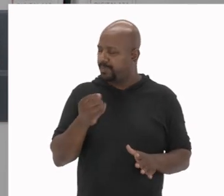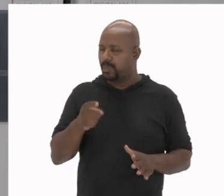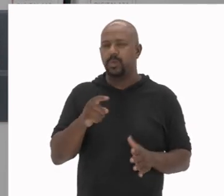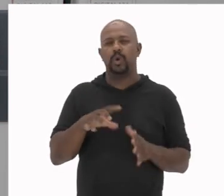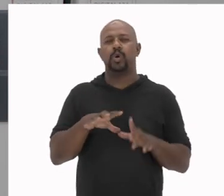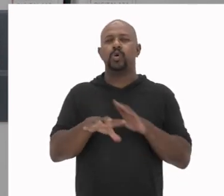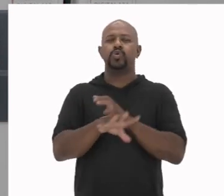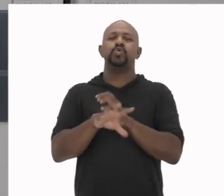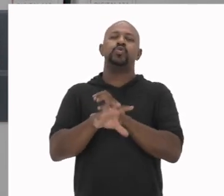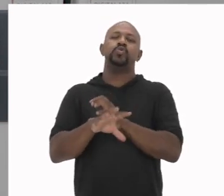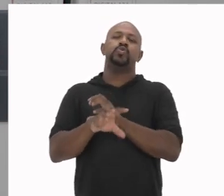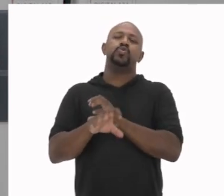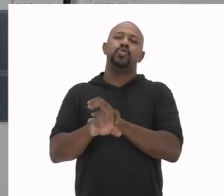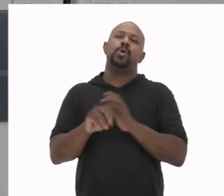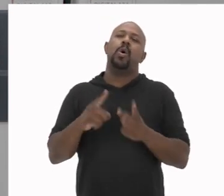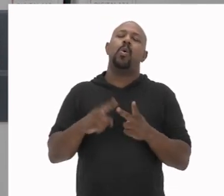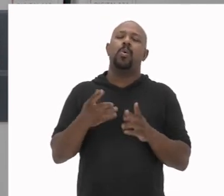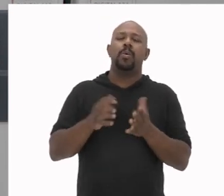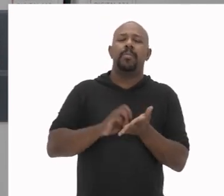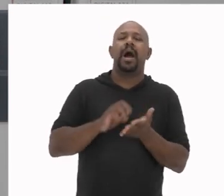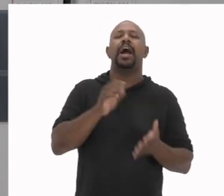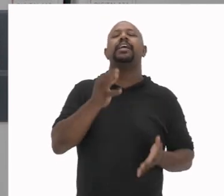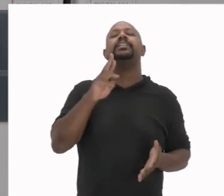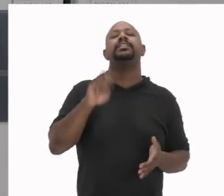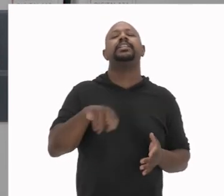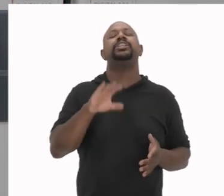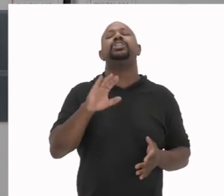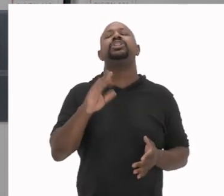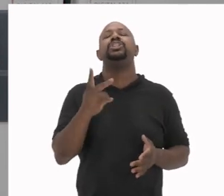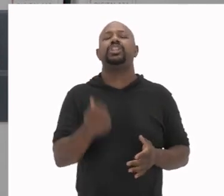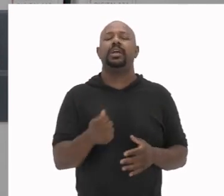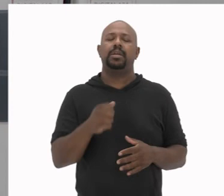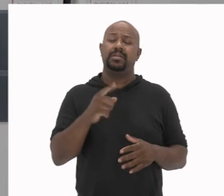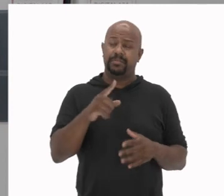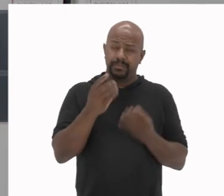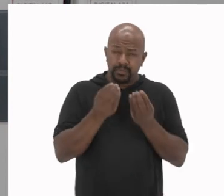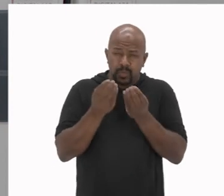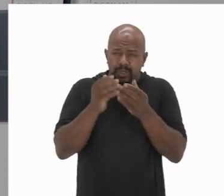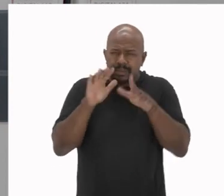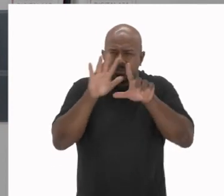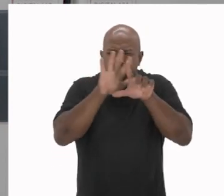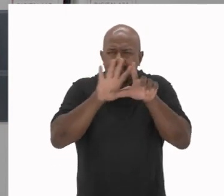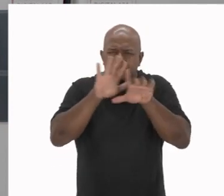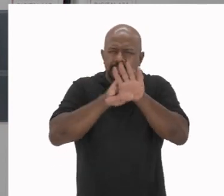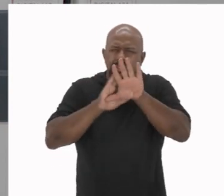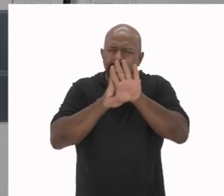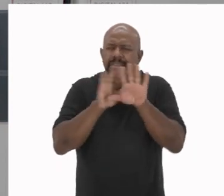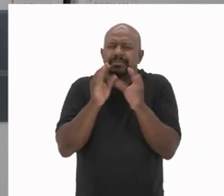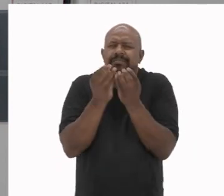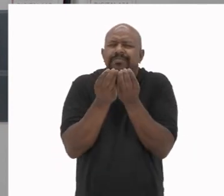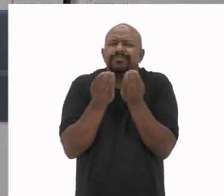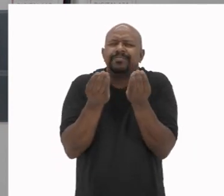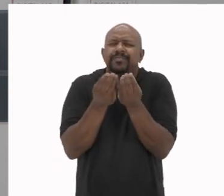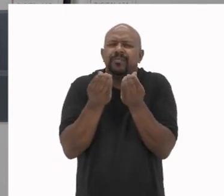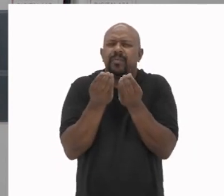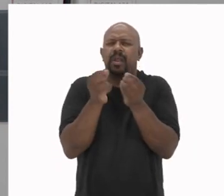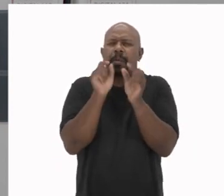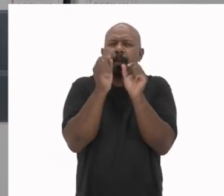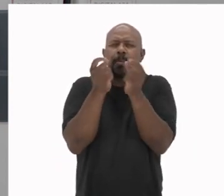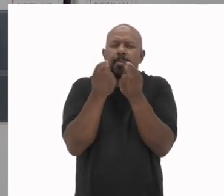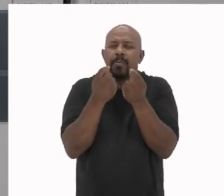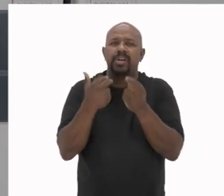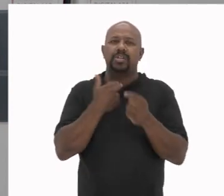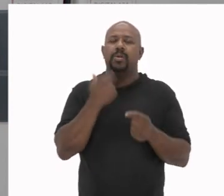removida ou com um aspirador ou com uma trincha. Para materiais com a superfície muito sensível e